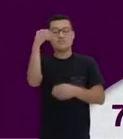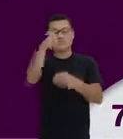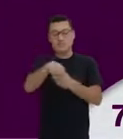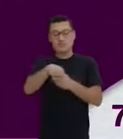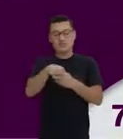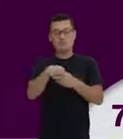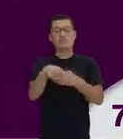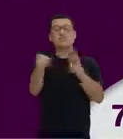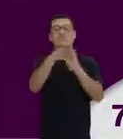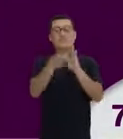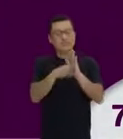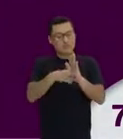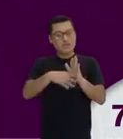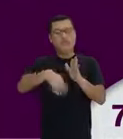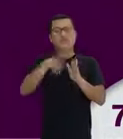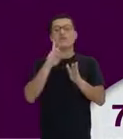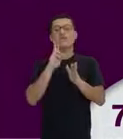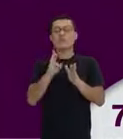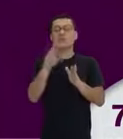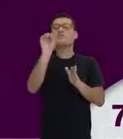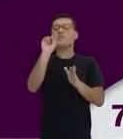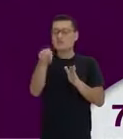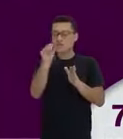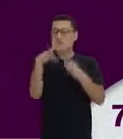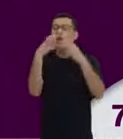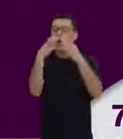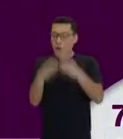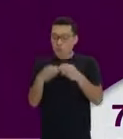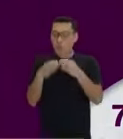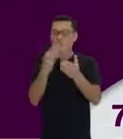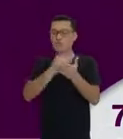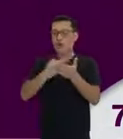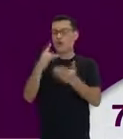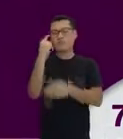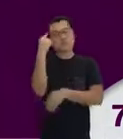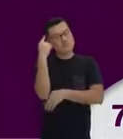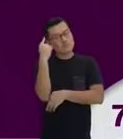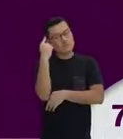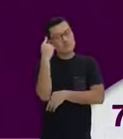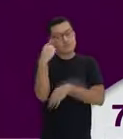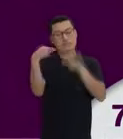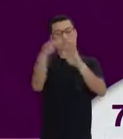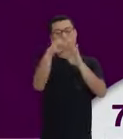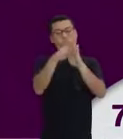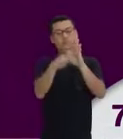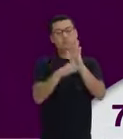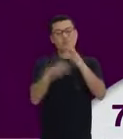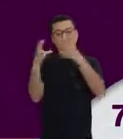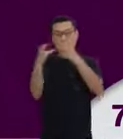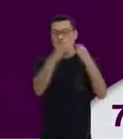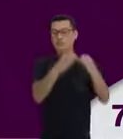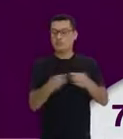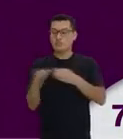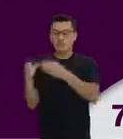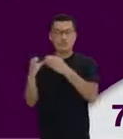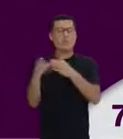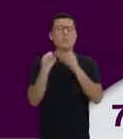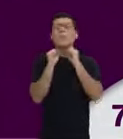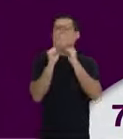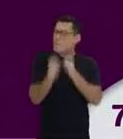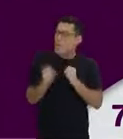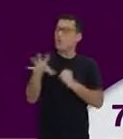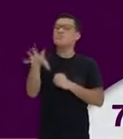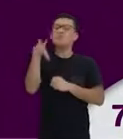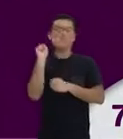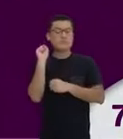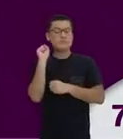que sim ontem e aí você começa a pensar que existe uma série de lugares aonde você pode